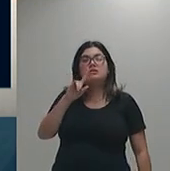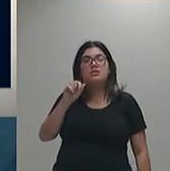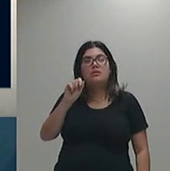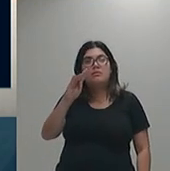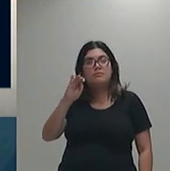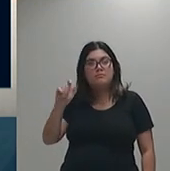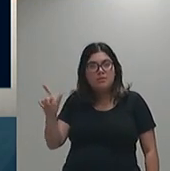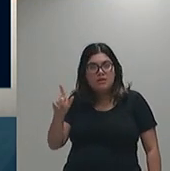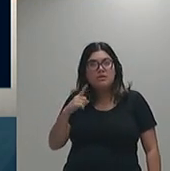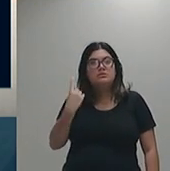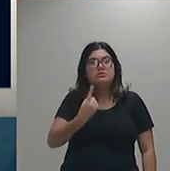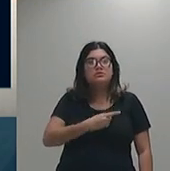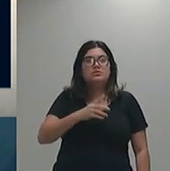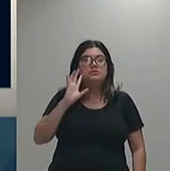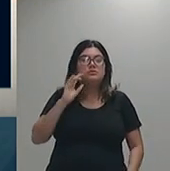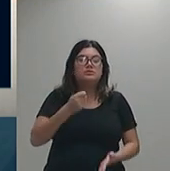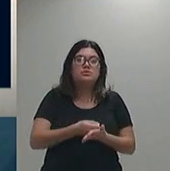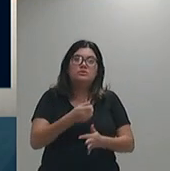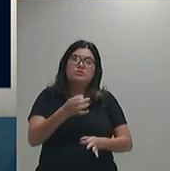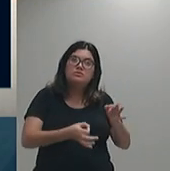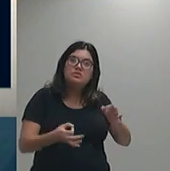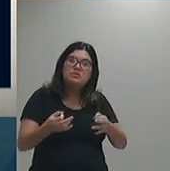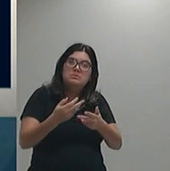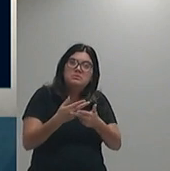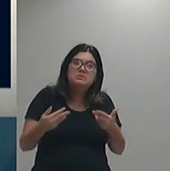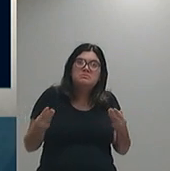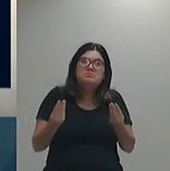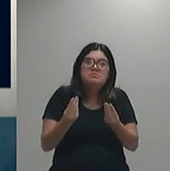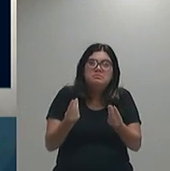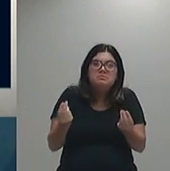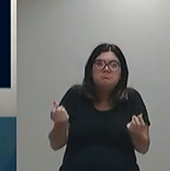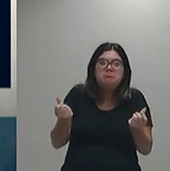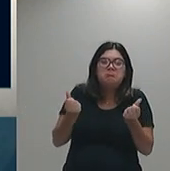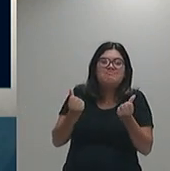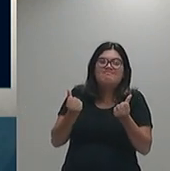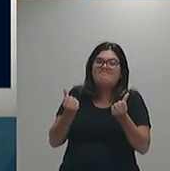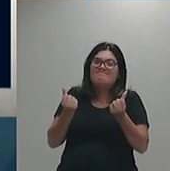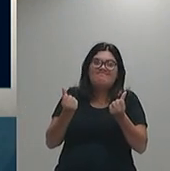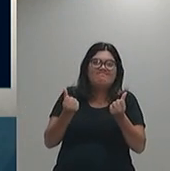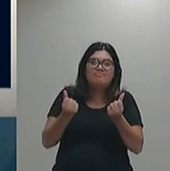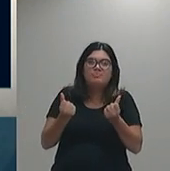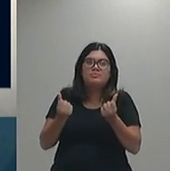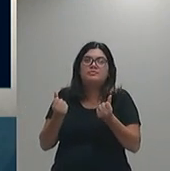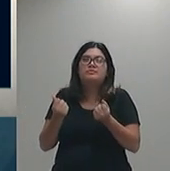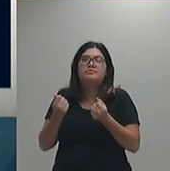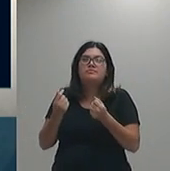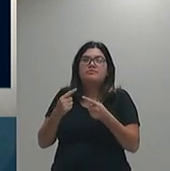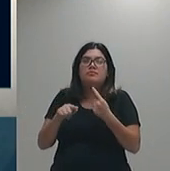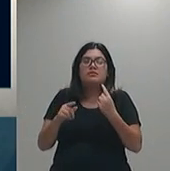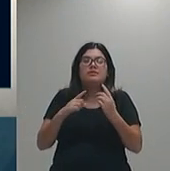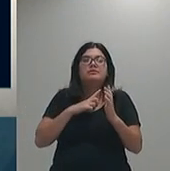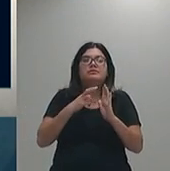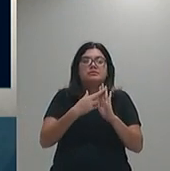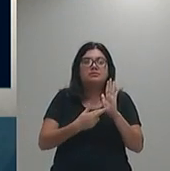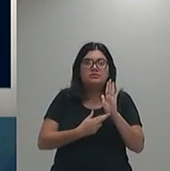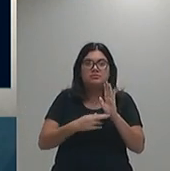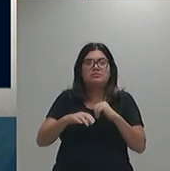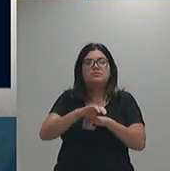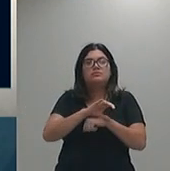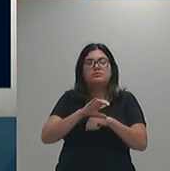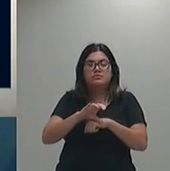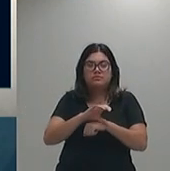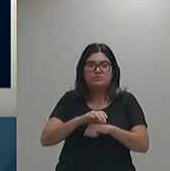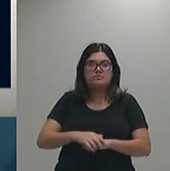nós isso de nós estavam julgando questão estão é que não estariam enquadradas na regra constitucional